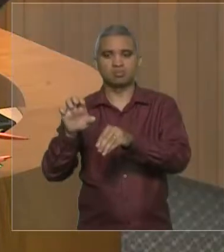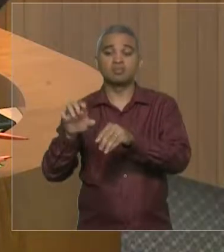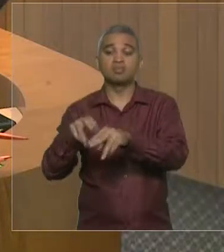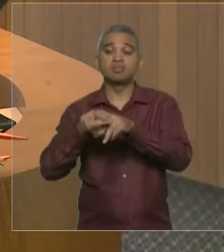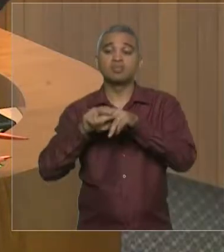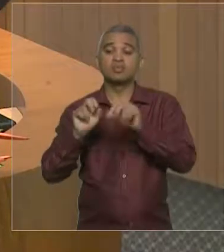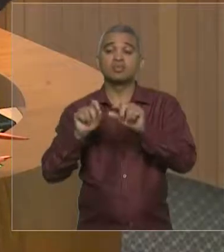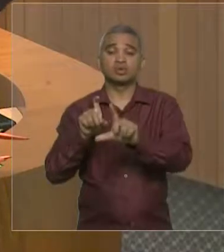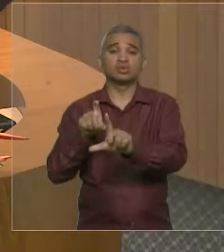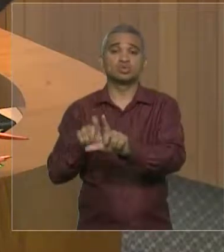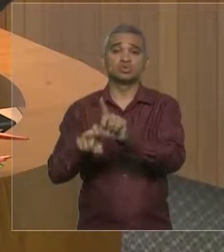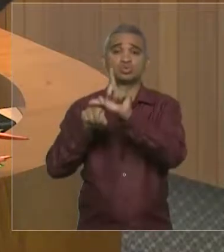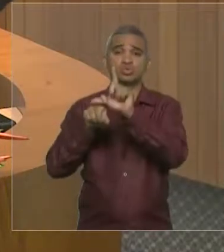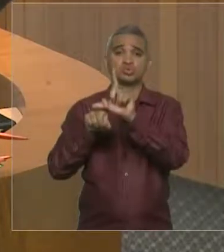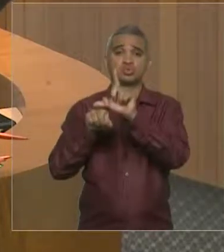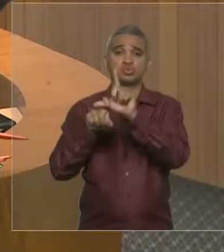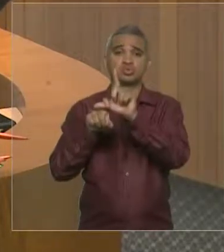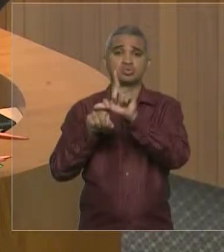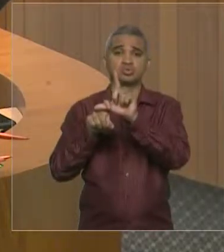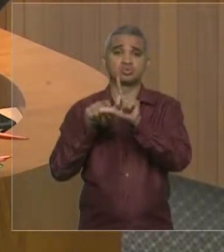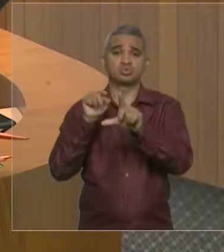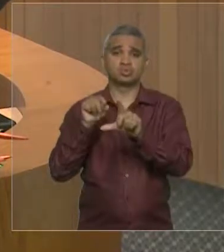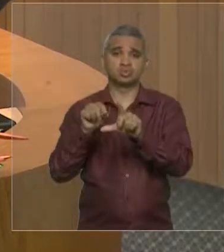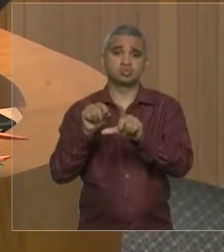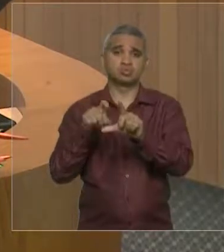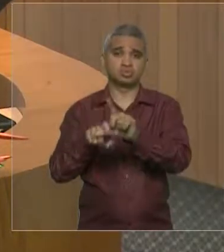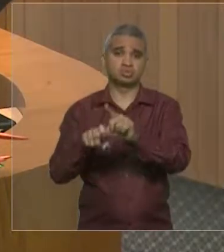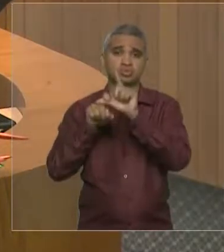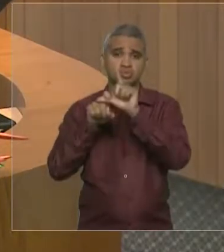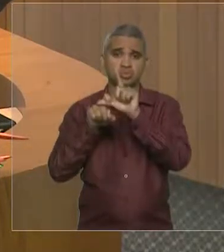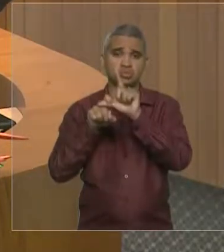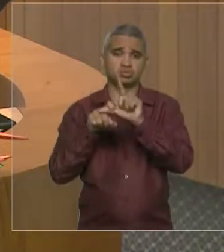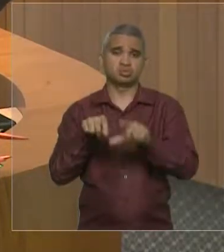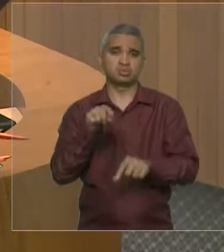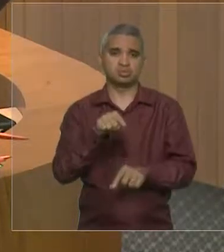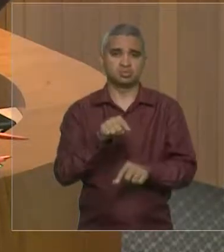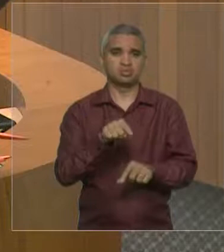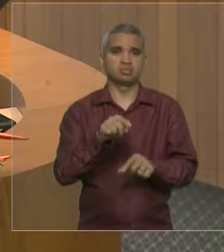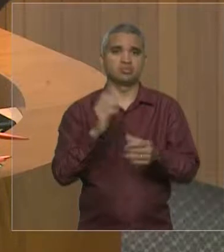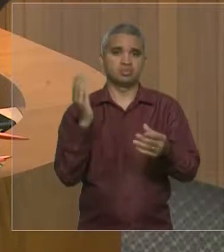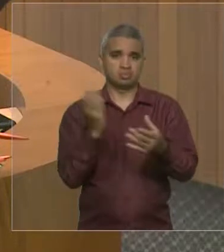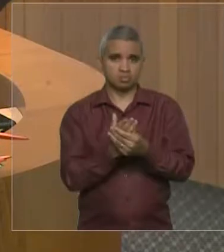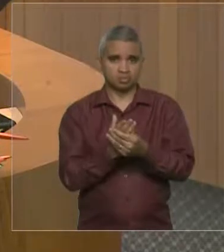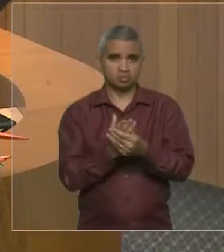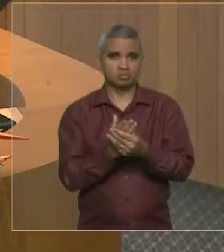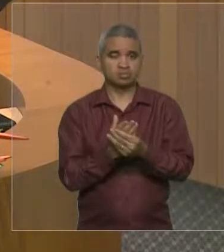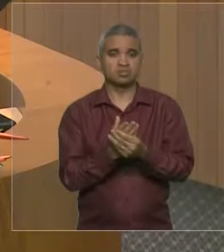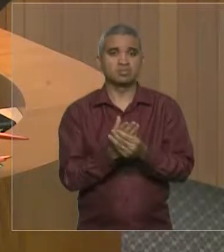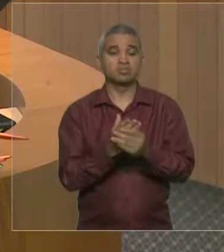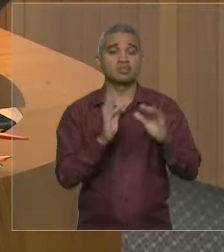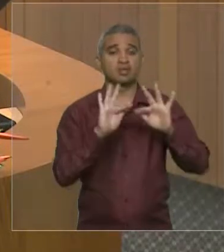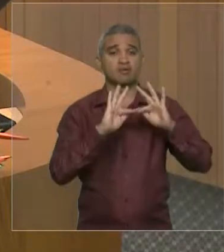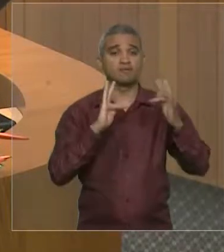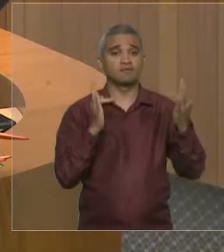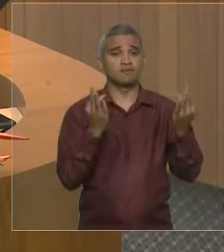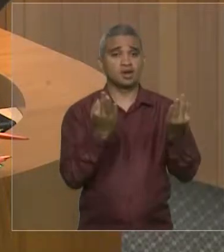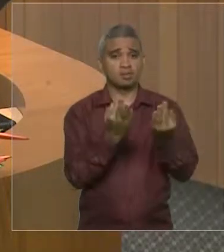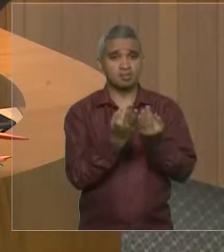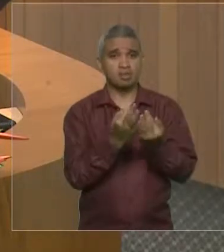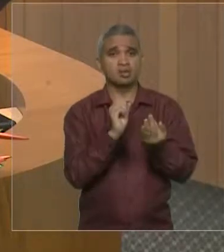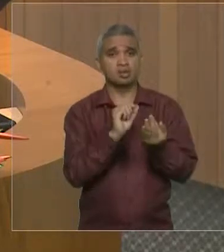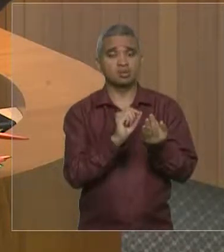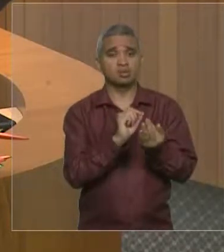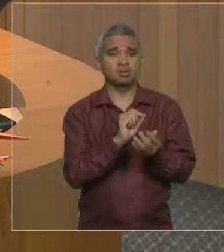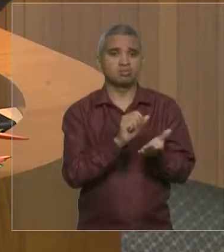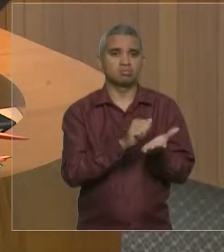suspensão do efeito suspensivo, fazendo com que as famílias fossem retiradas de